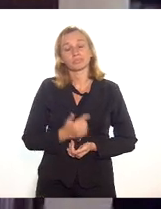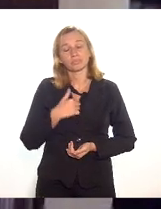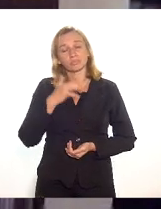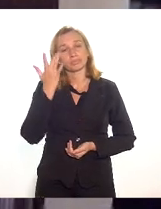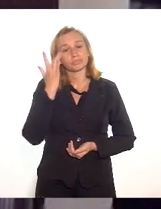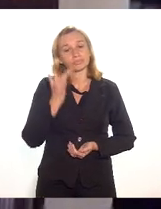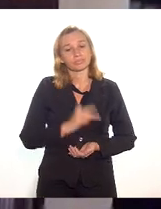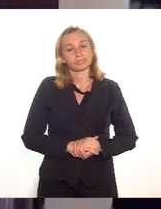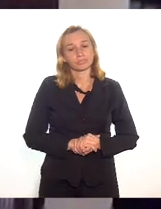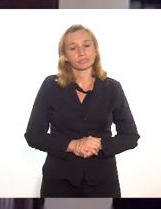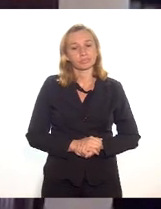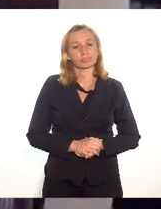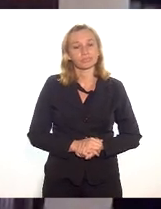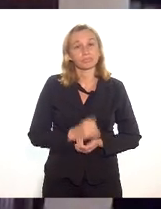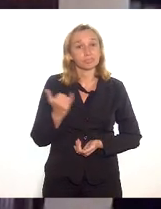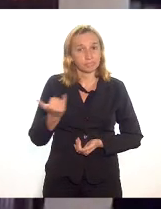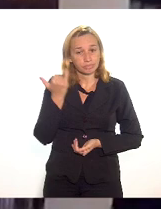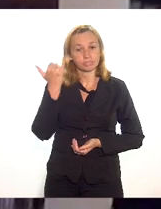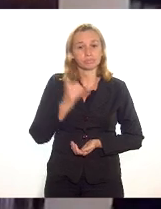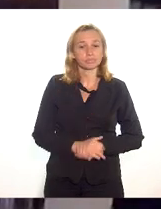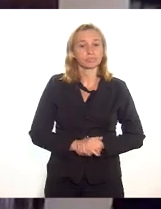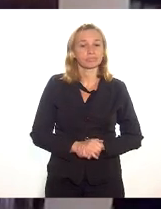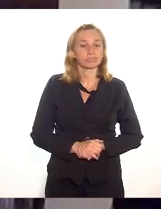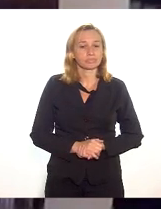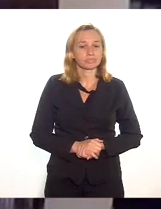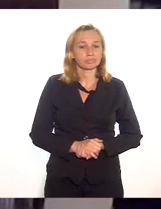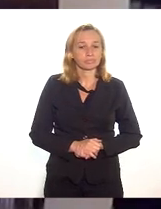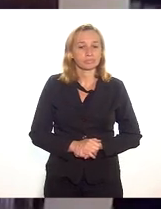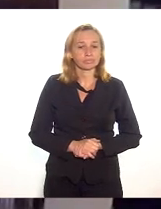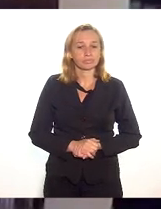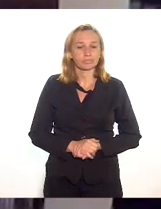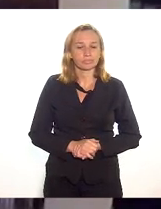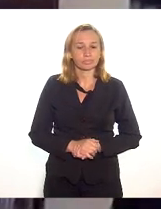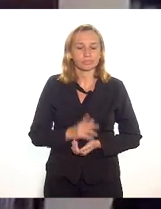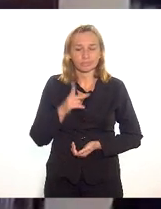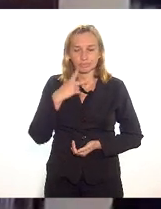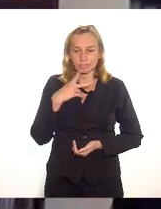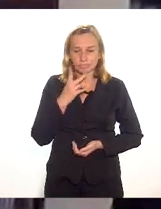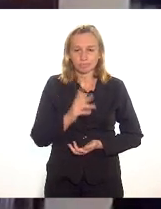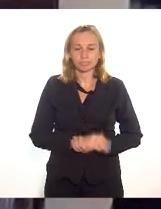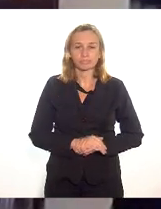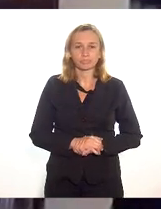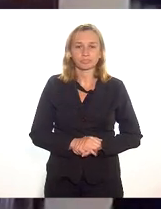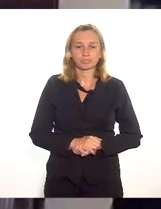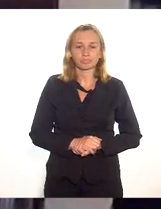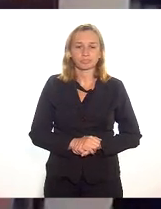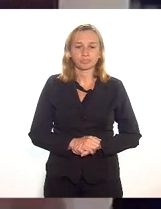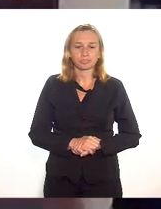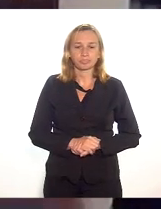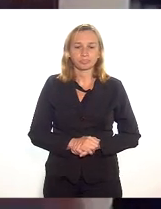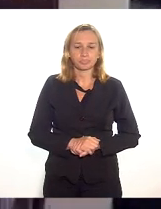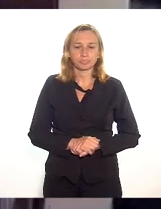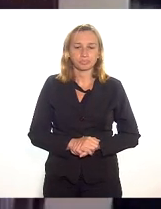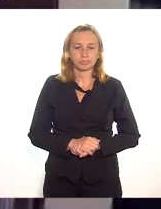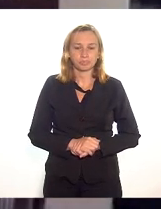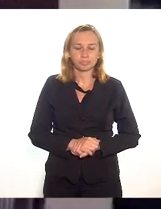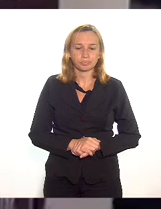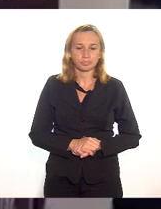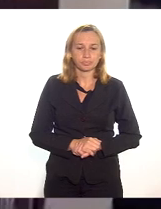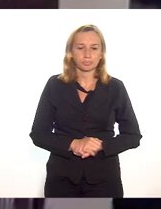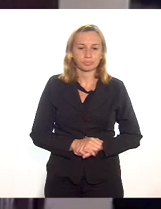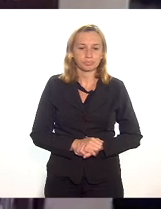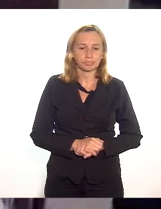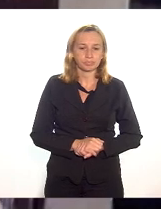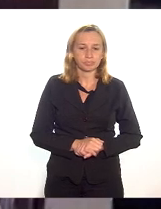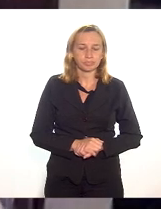acho muito importante. Ele simplesmente afirmou o seguinte: pegar a água